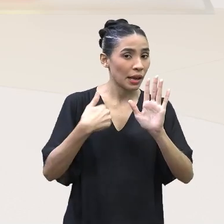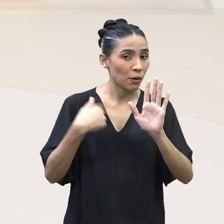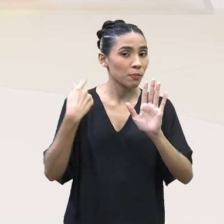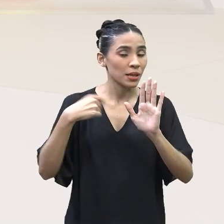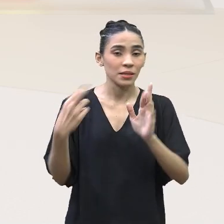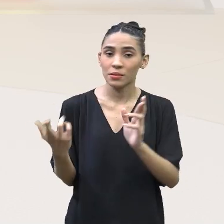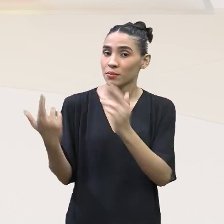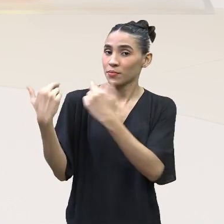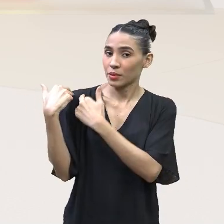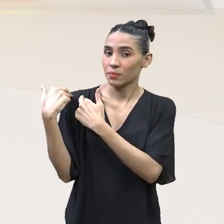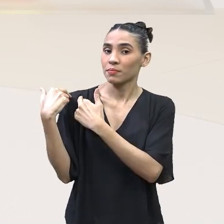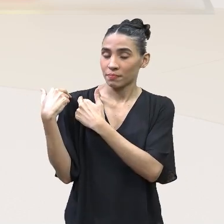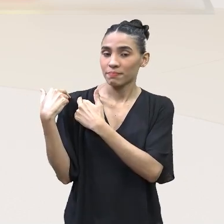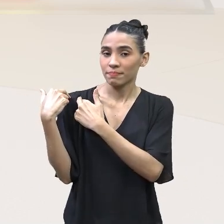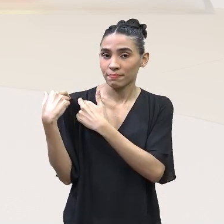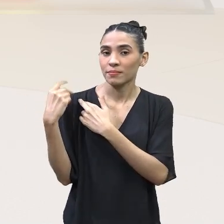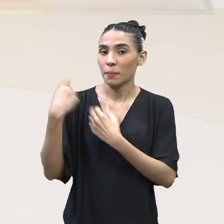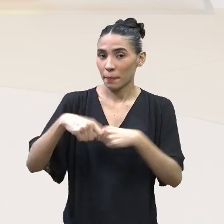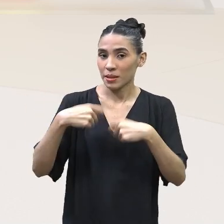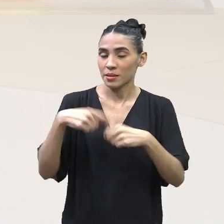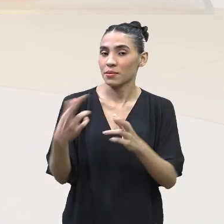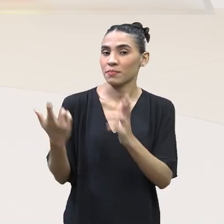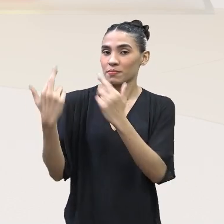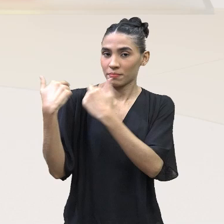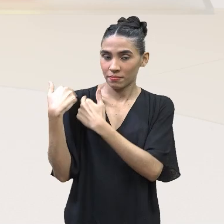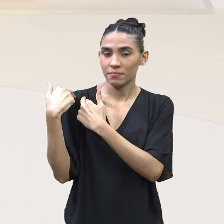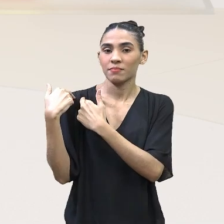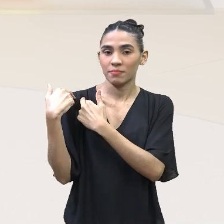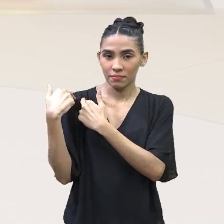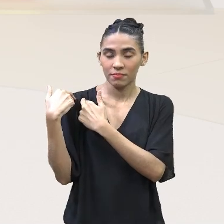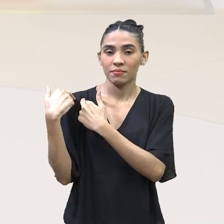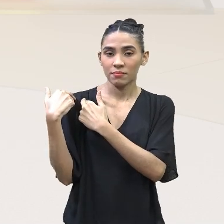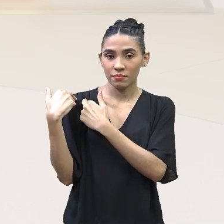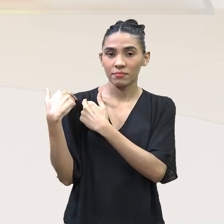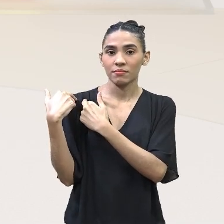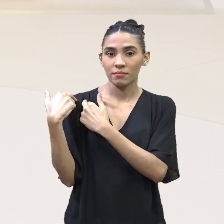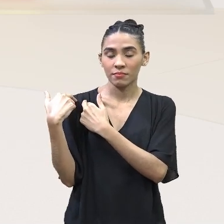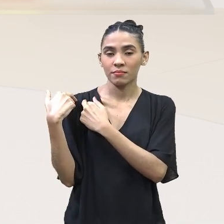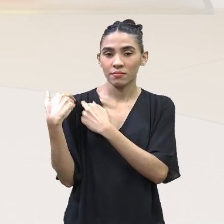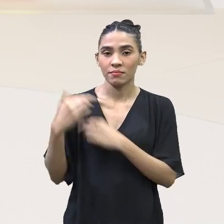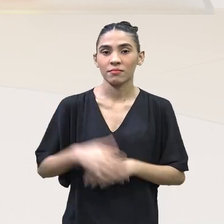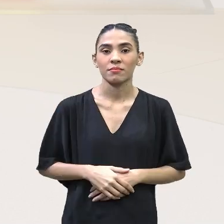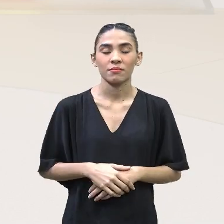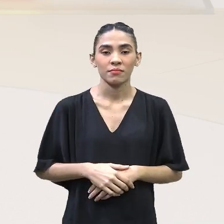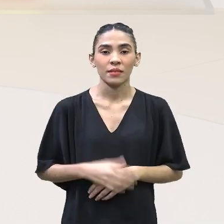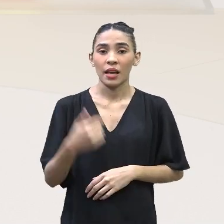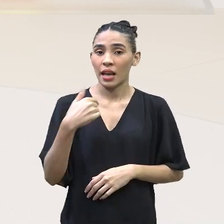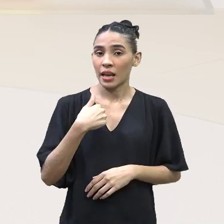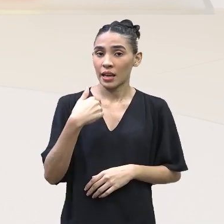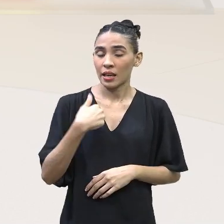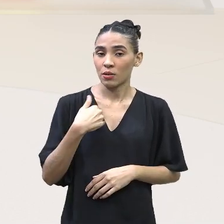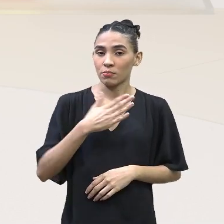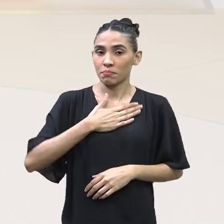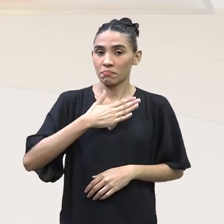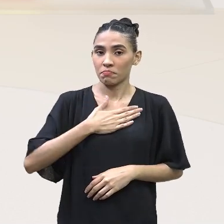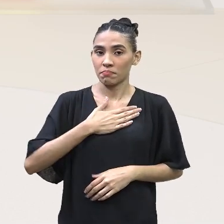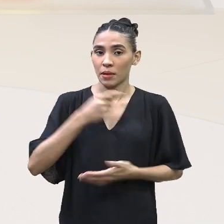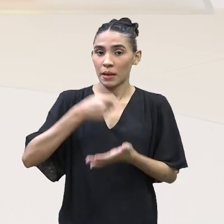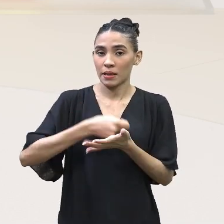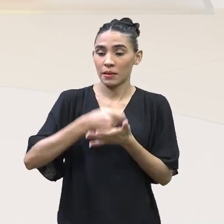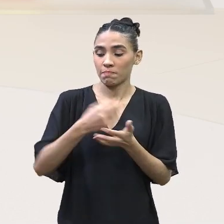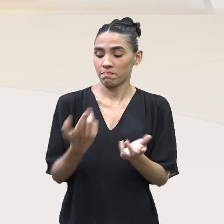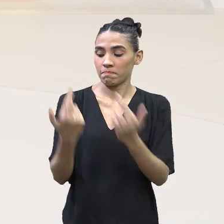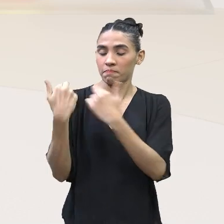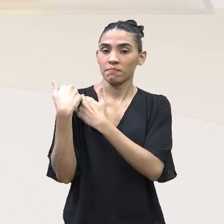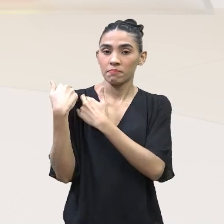que fazer dever. Eu tenho que ser responsável, certo? Naquilo que me foi imposto.